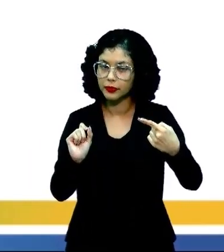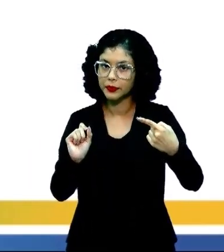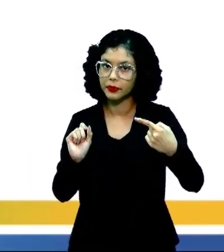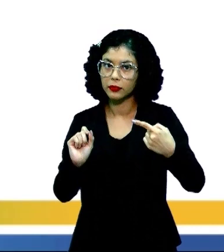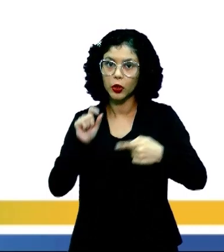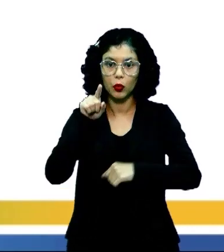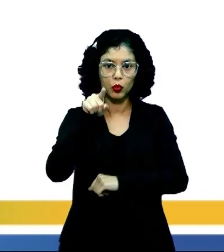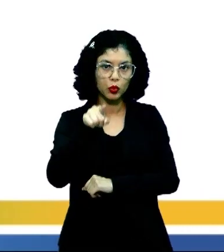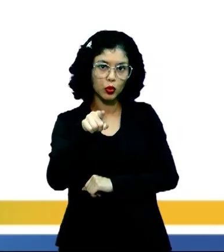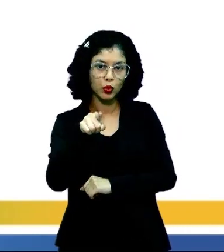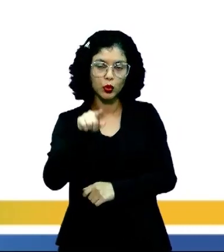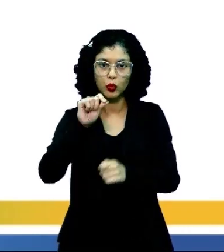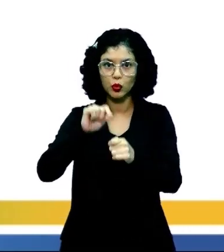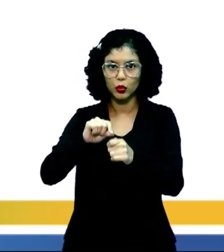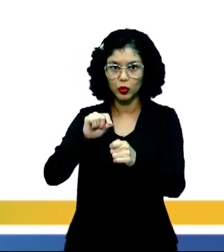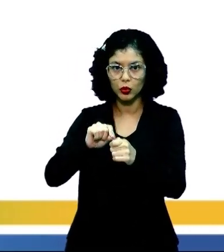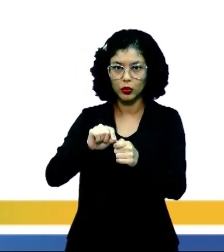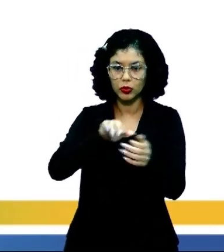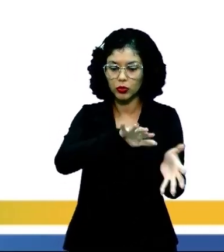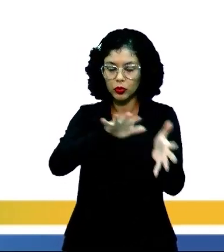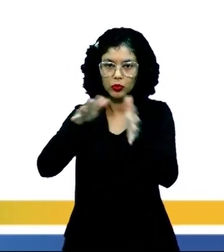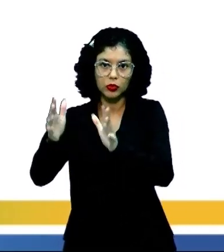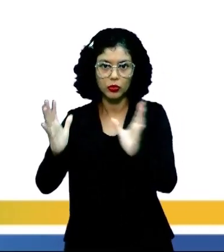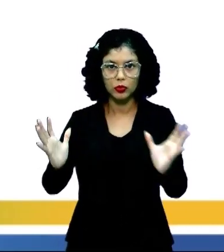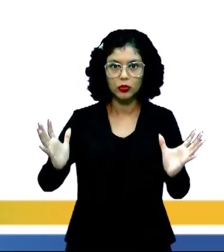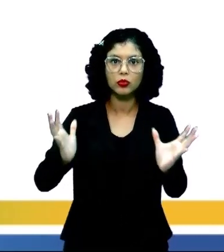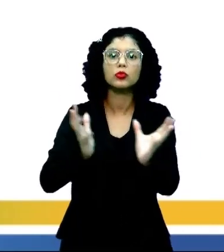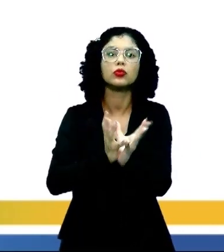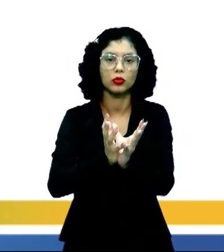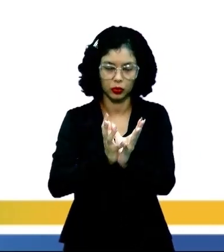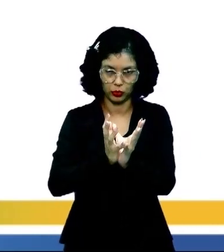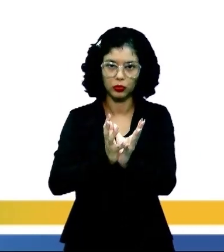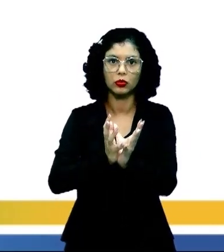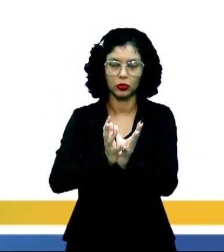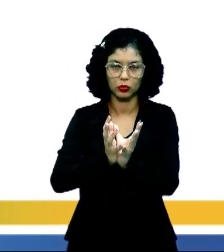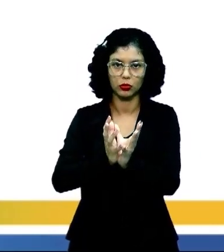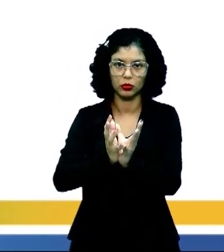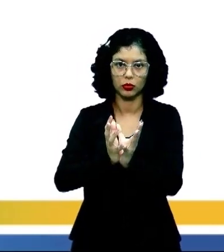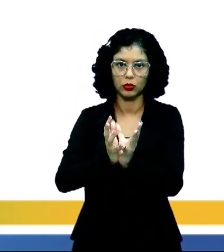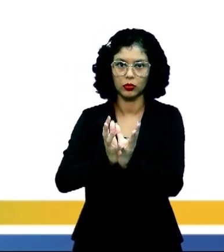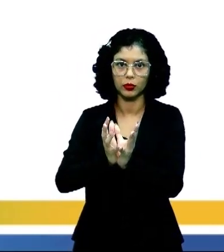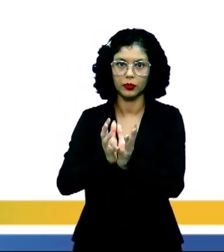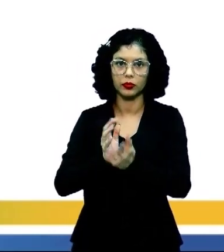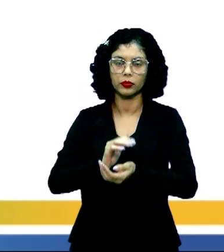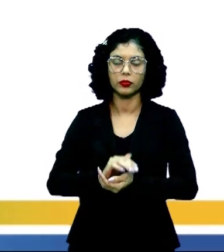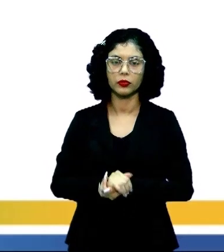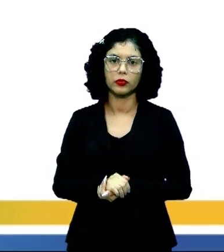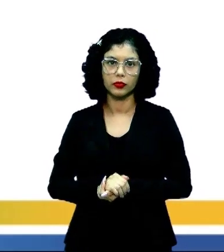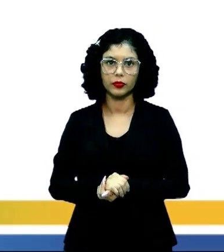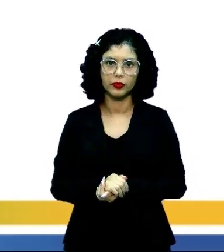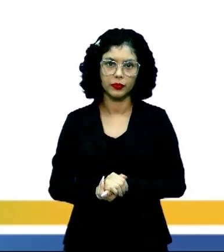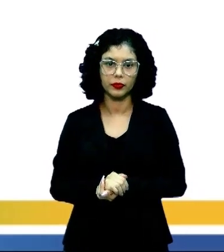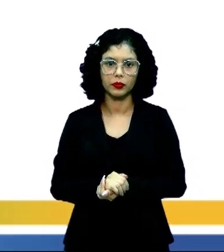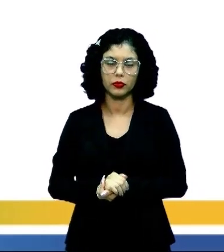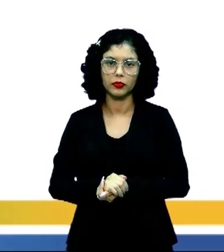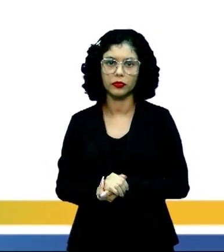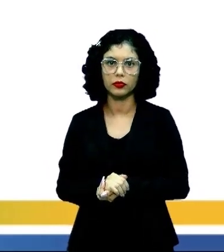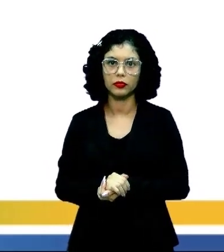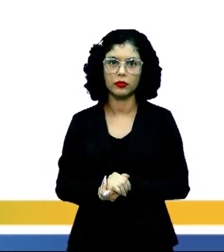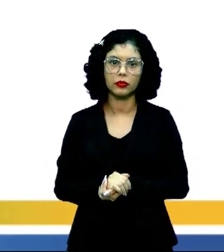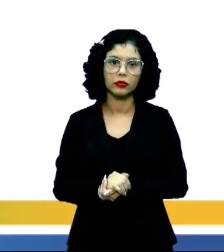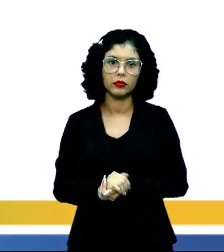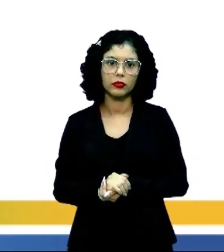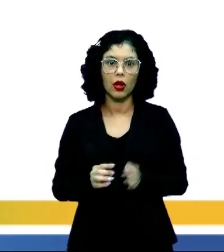que você faz parte, né? Você faz parte desse evento. Esse